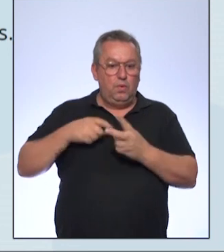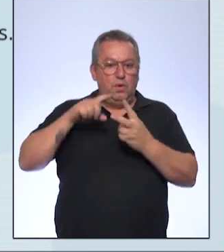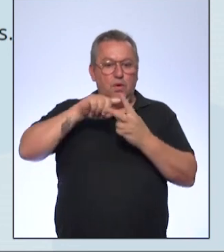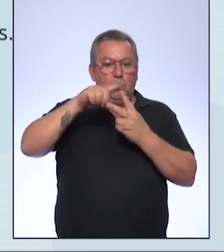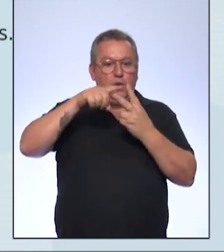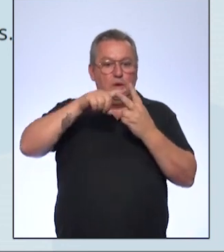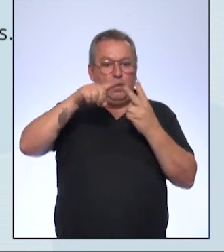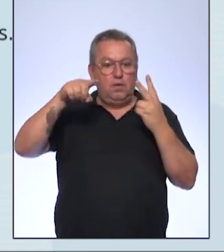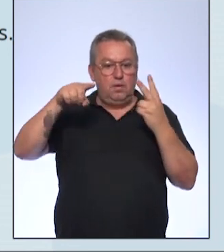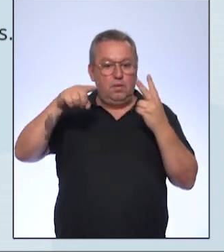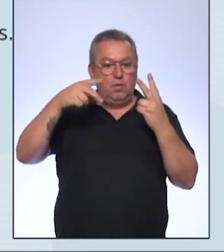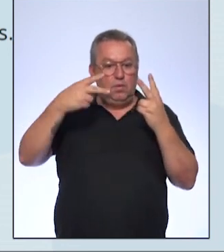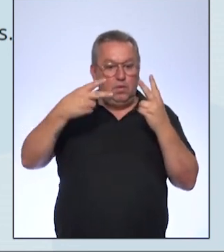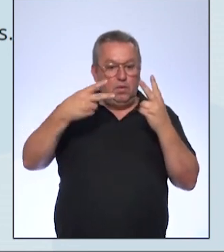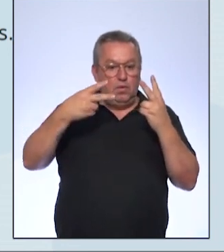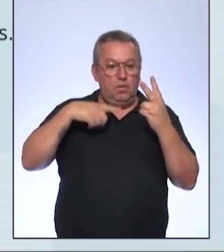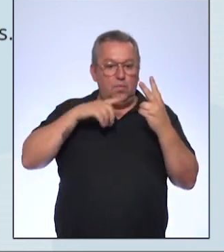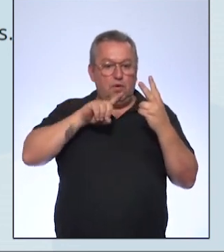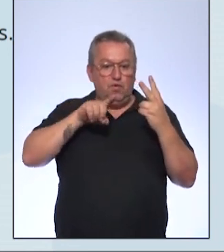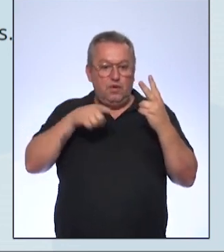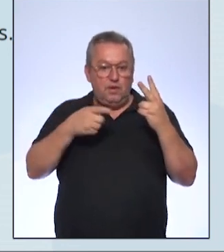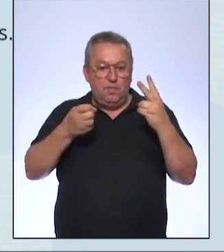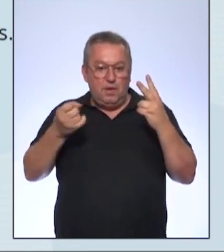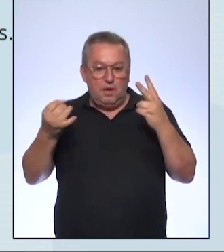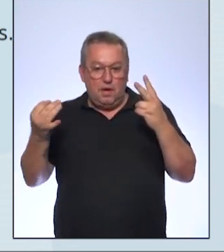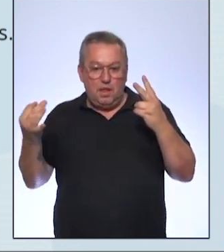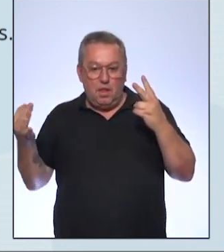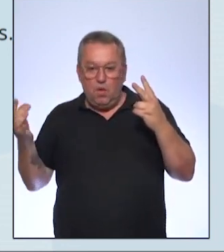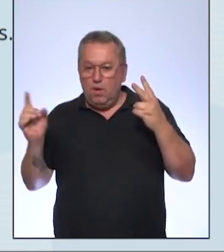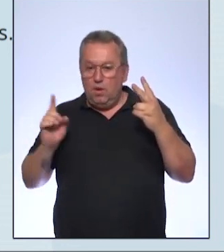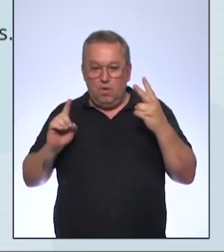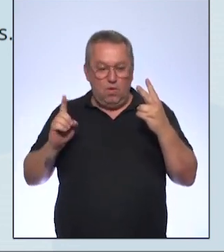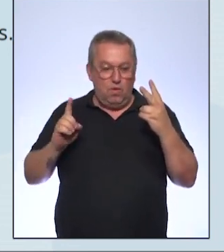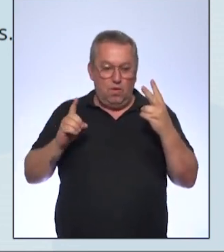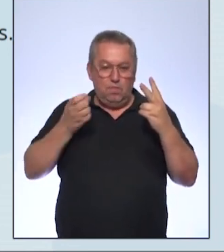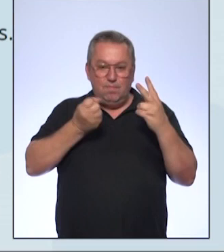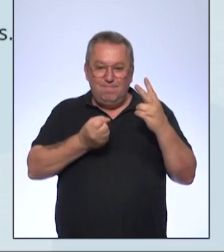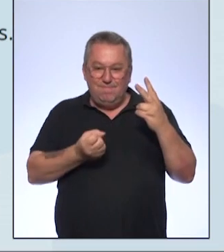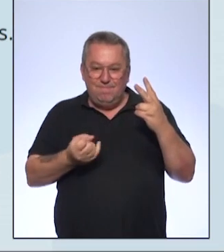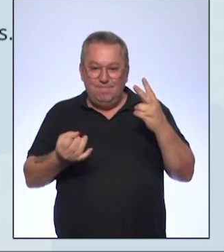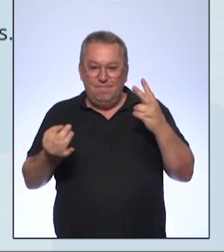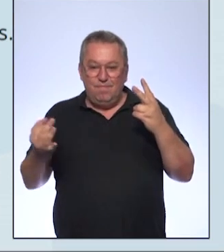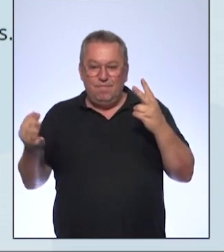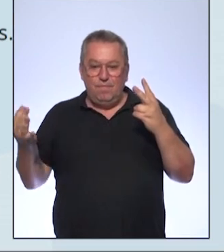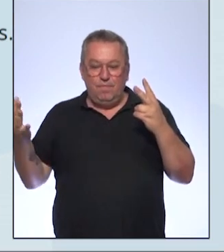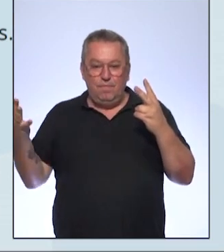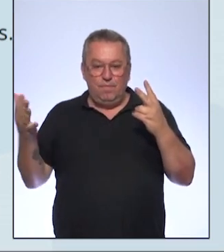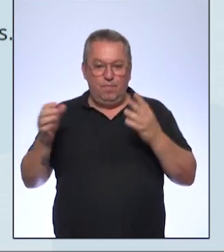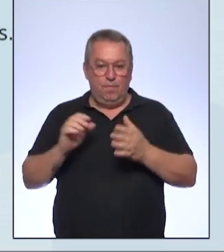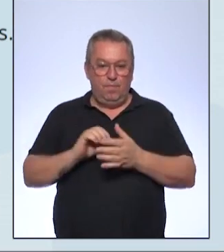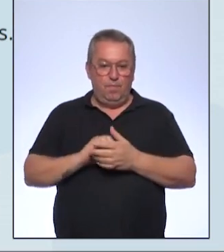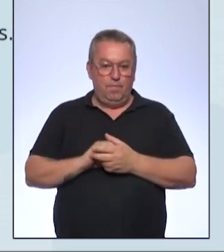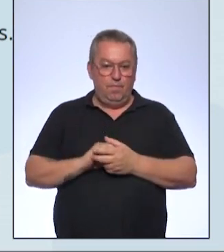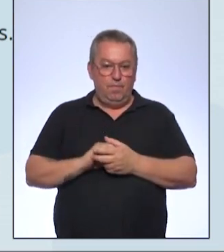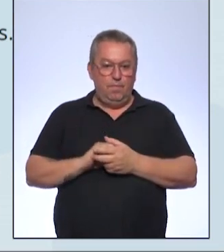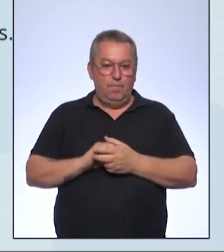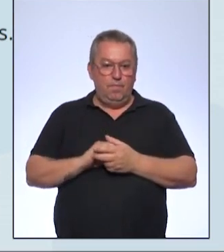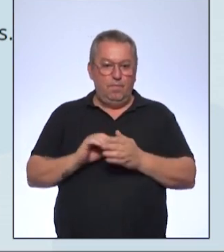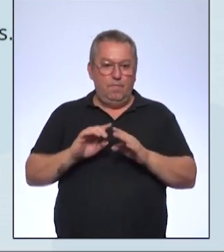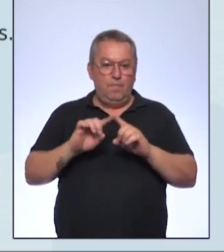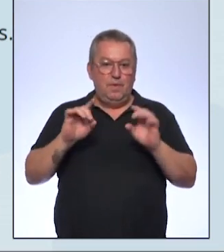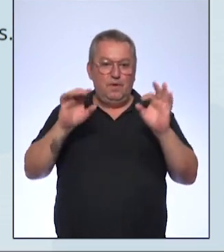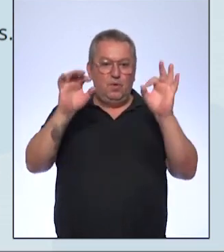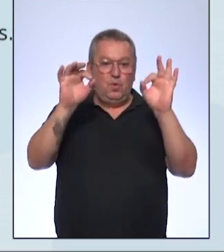número raiz quadrada de 2 possui uma dízima não periódica e infinita. Mas